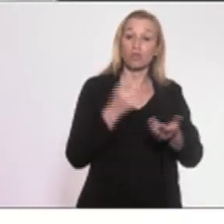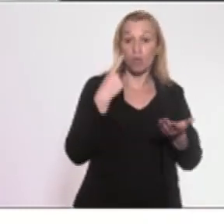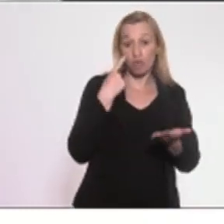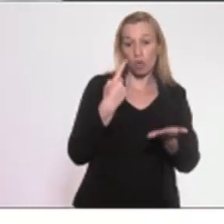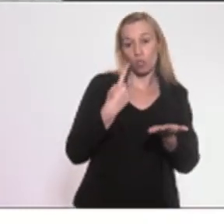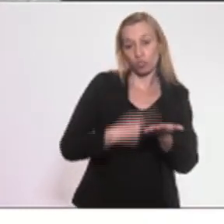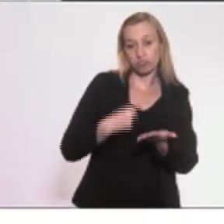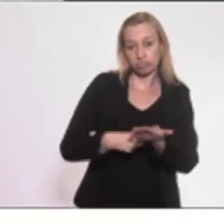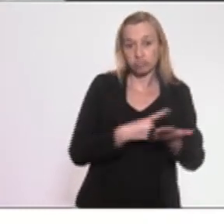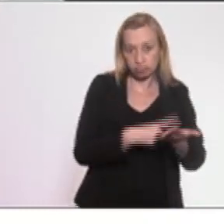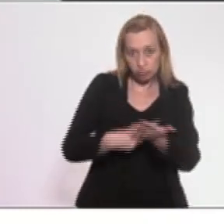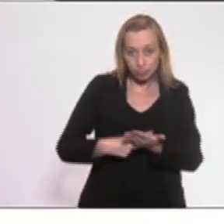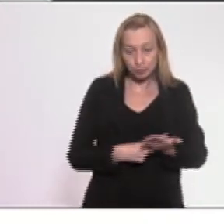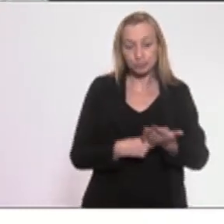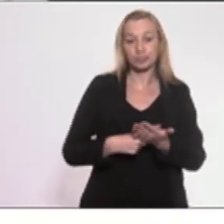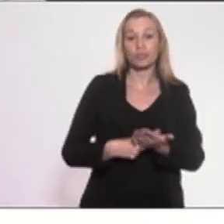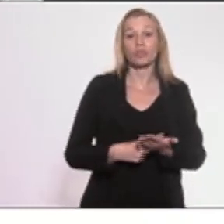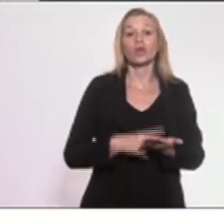acordo...